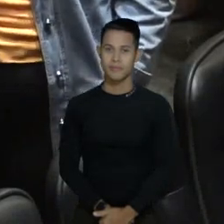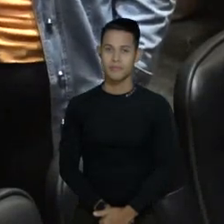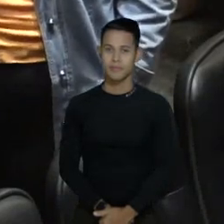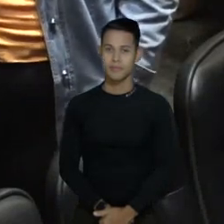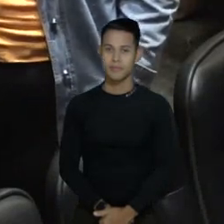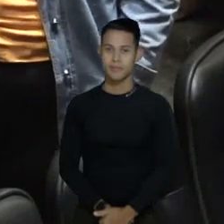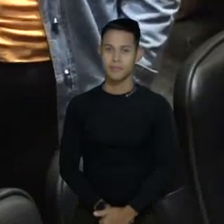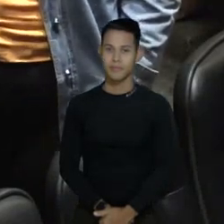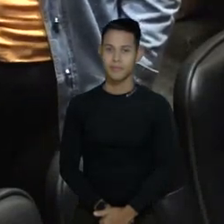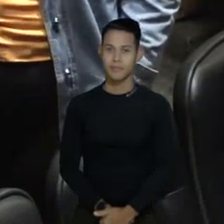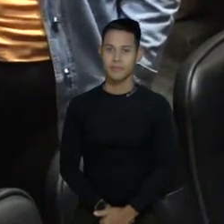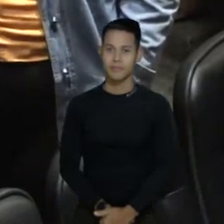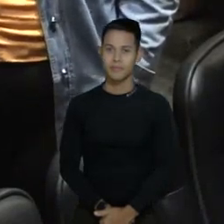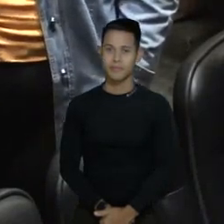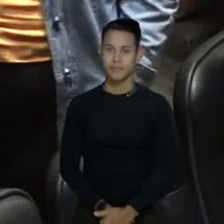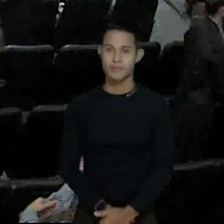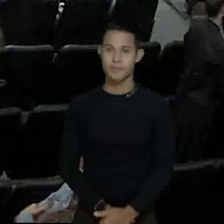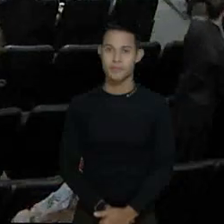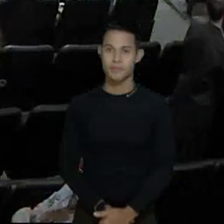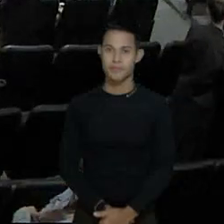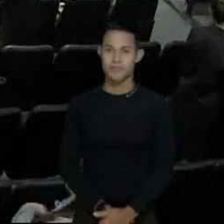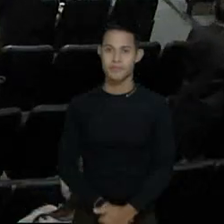valendo a